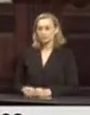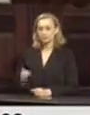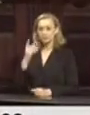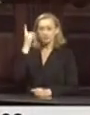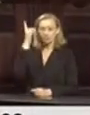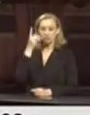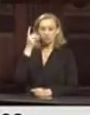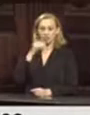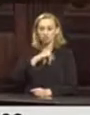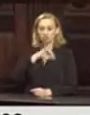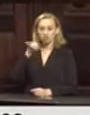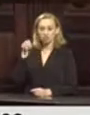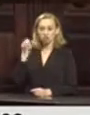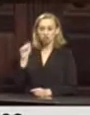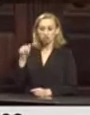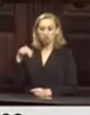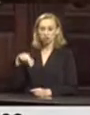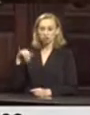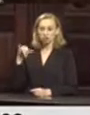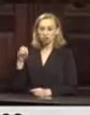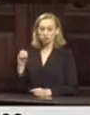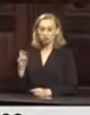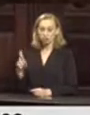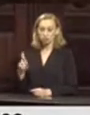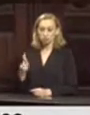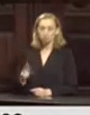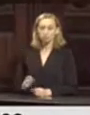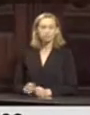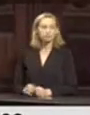deputado Jânio Mendes, que ainda